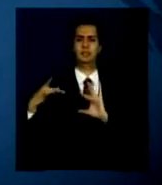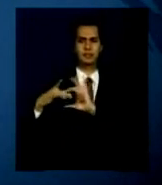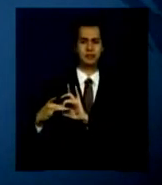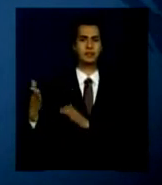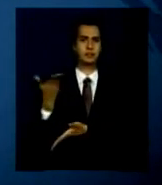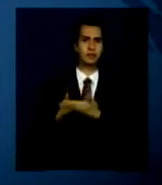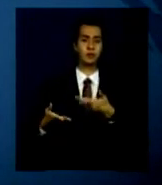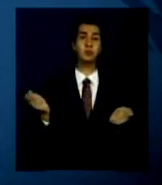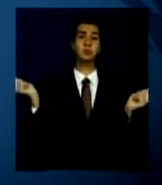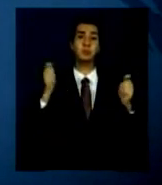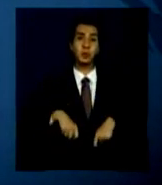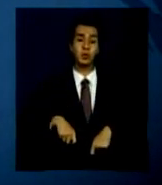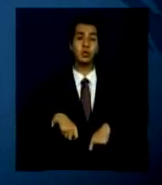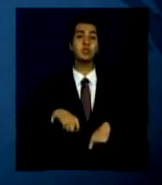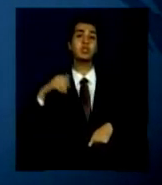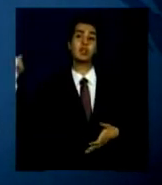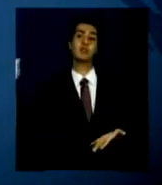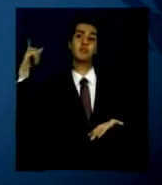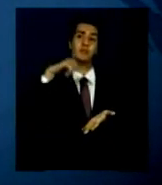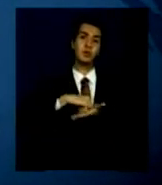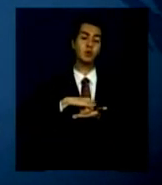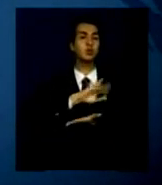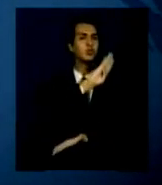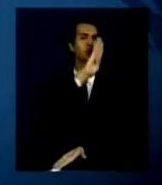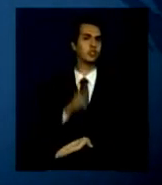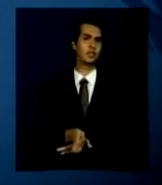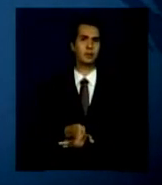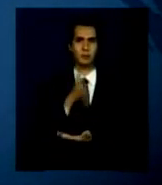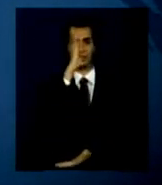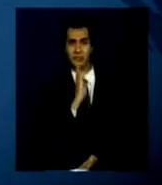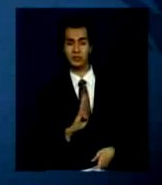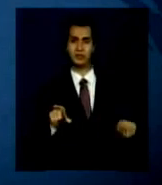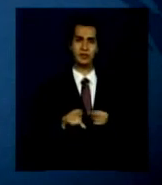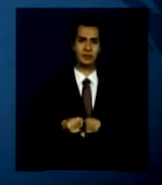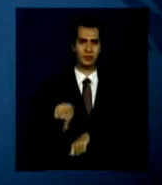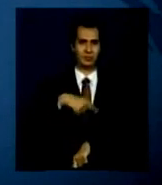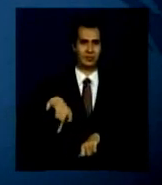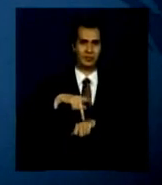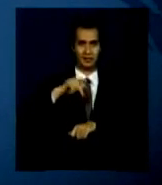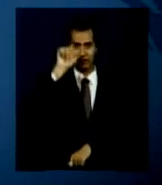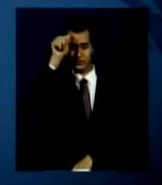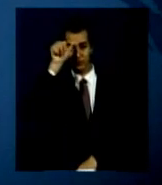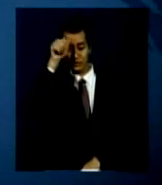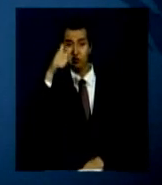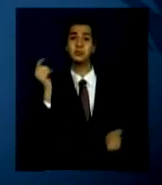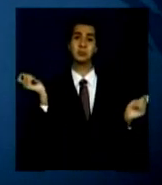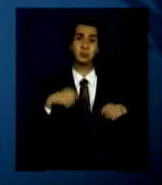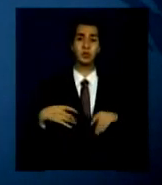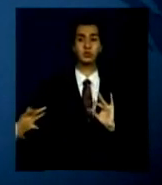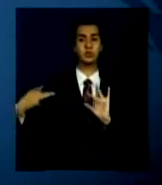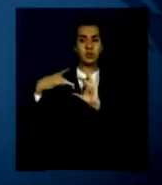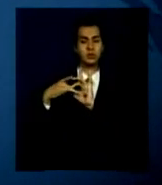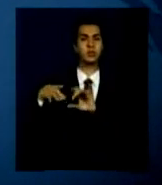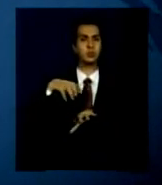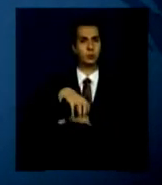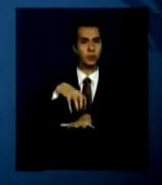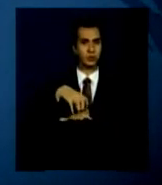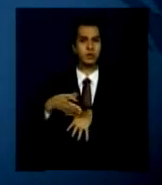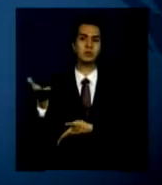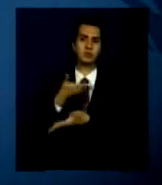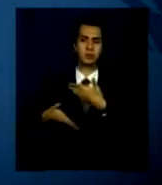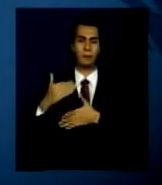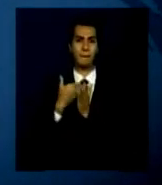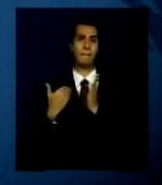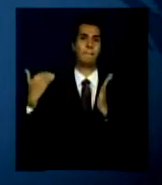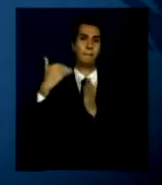uma linha aérea direto do Brasil para a Índia a intenção do governo brasileiro é incrementar o turismo não só com os indianos mas com todos